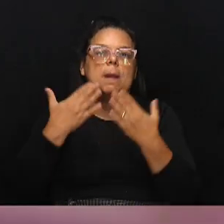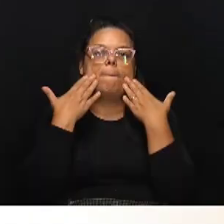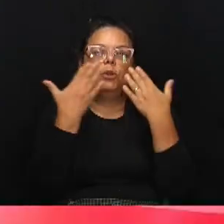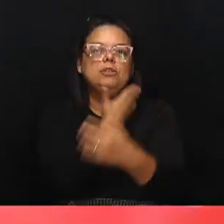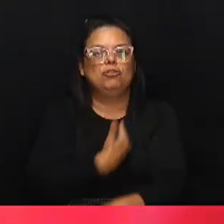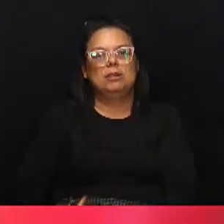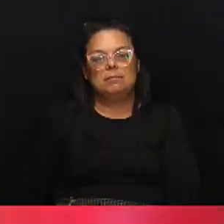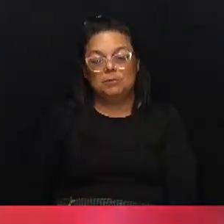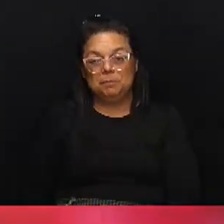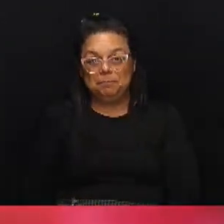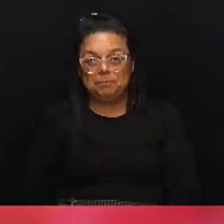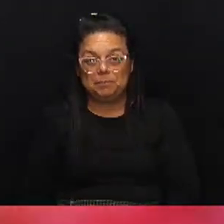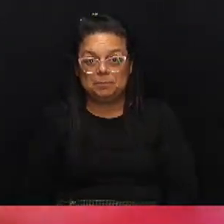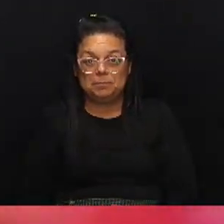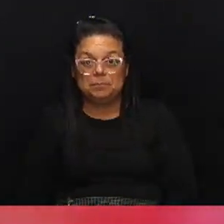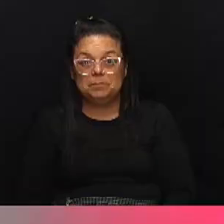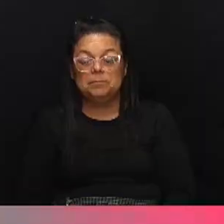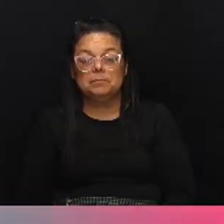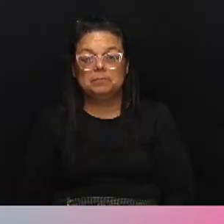públicas.